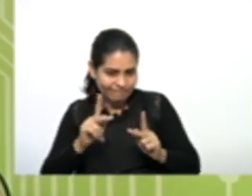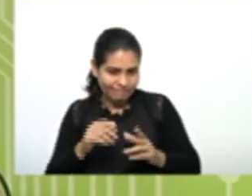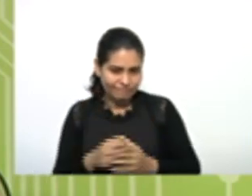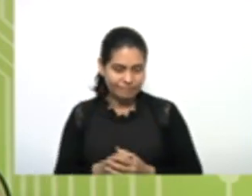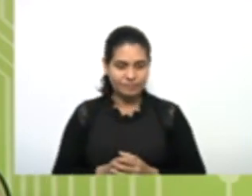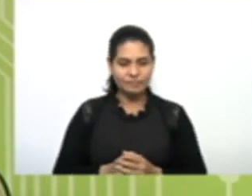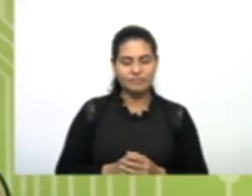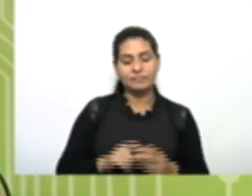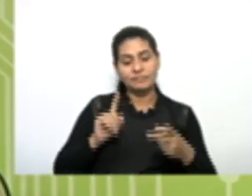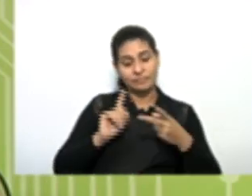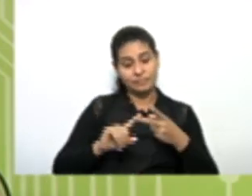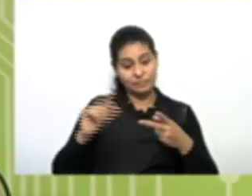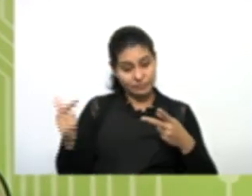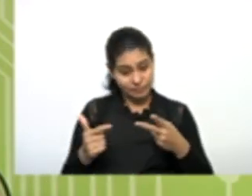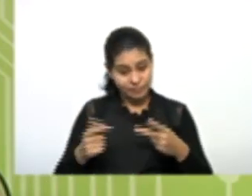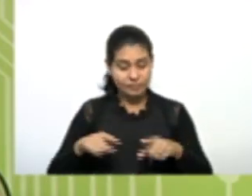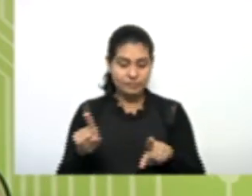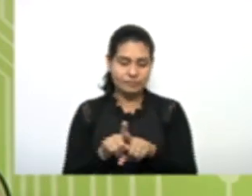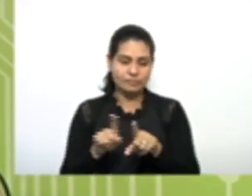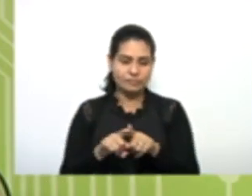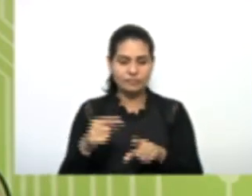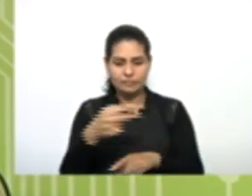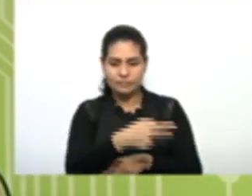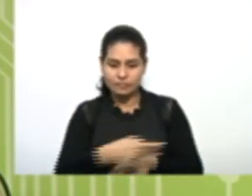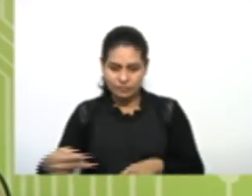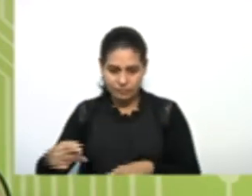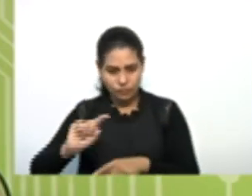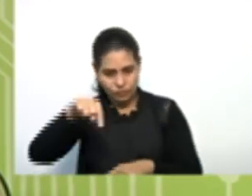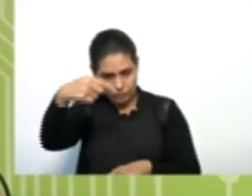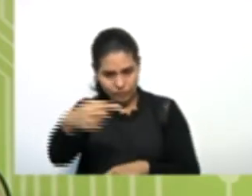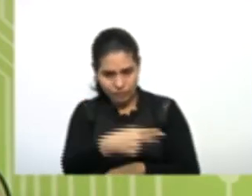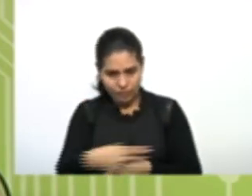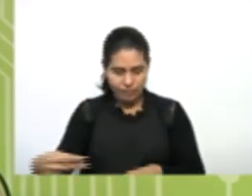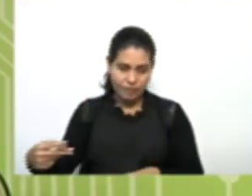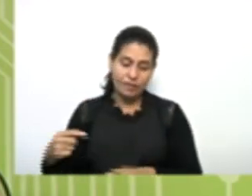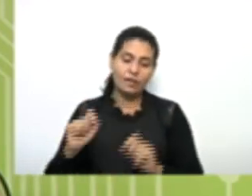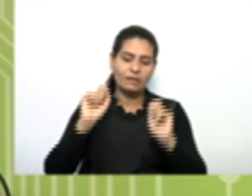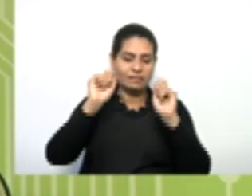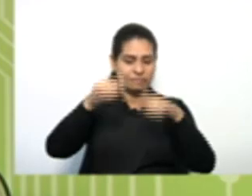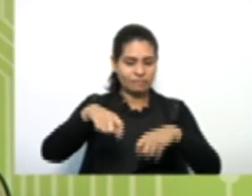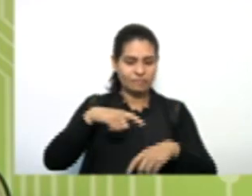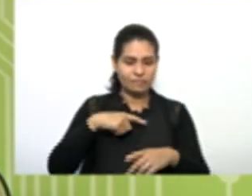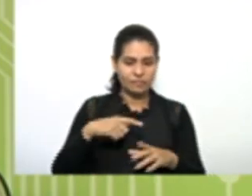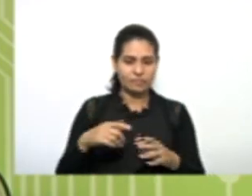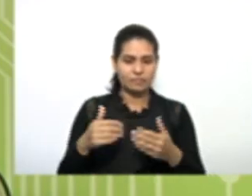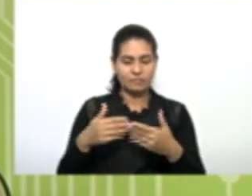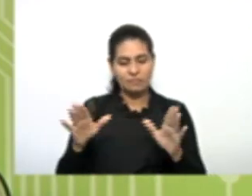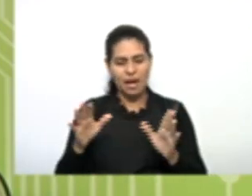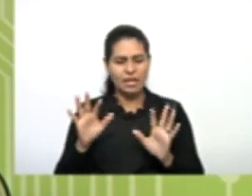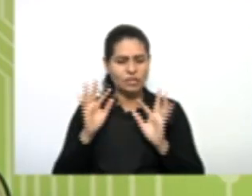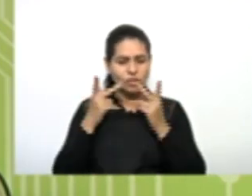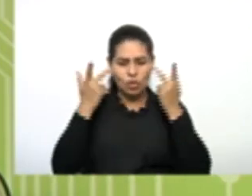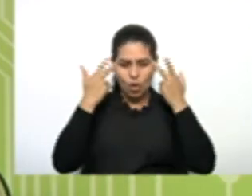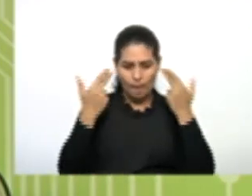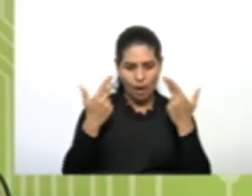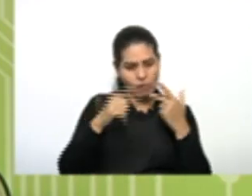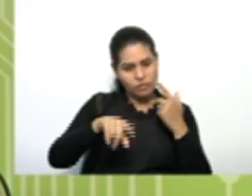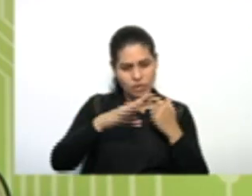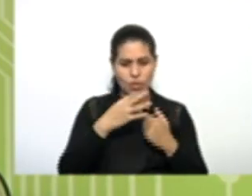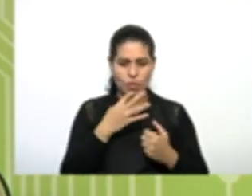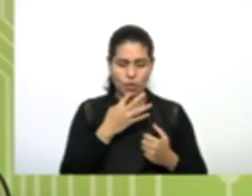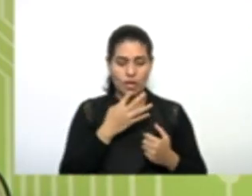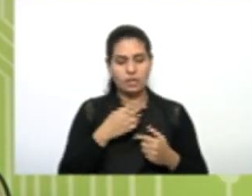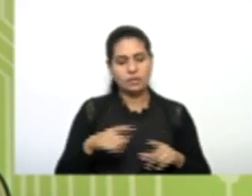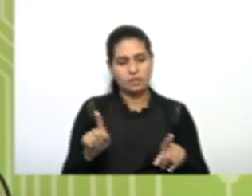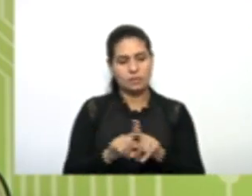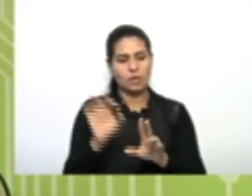segunda momento, nós vamos ter uma outra atividade de percurso na semana que vem. Semana que vem a gente fez aquele formato mais tradicional que você já conhece.